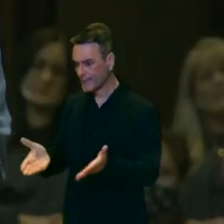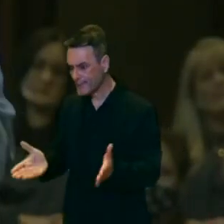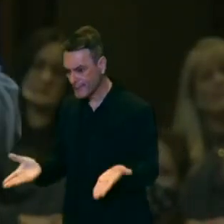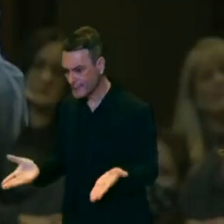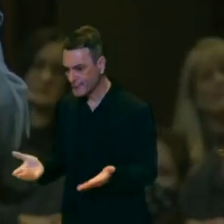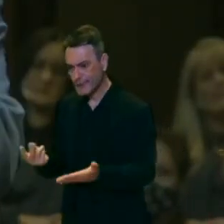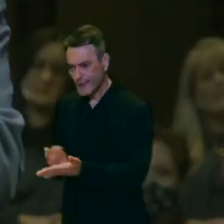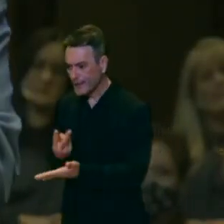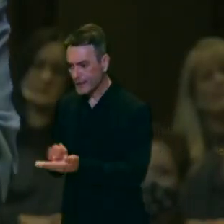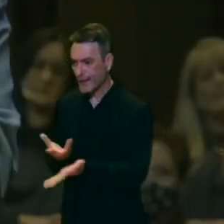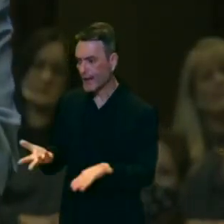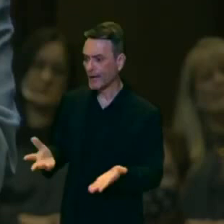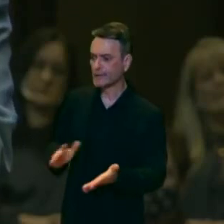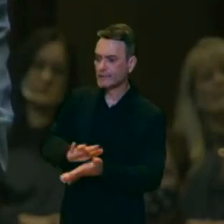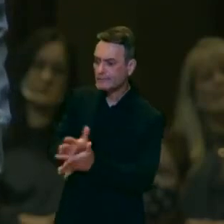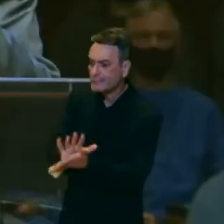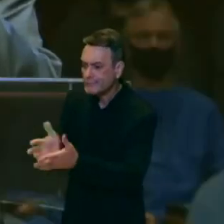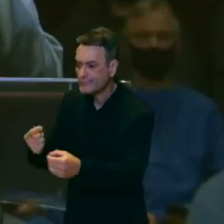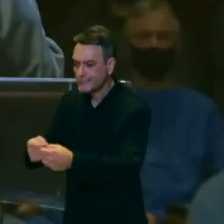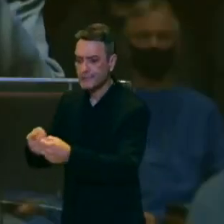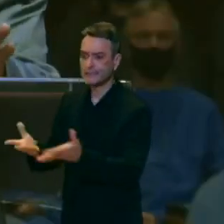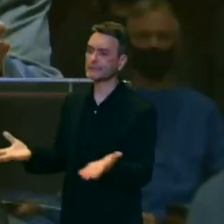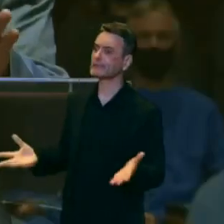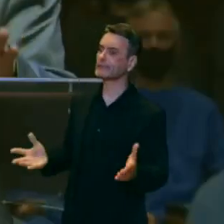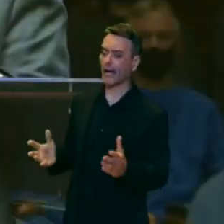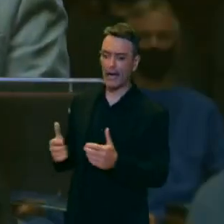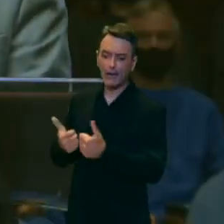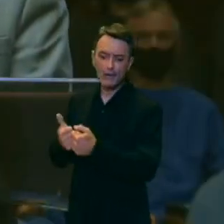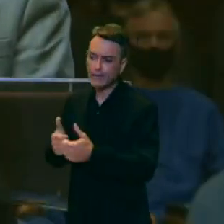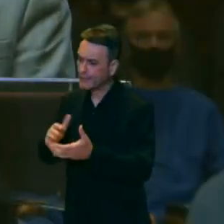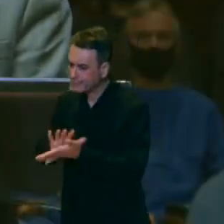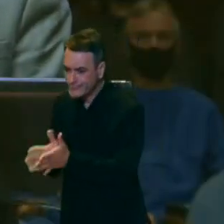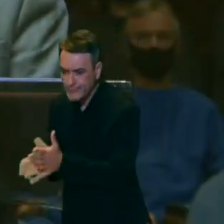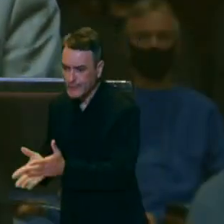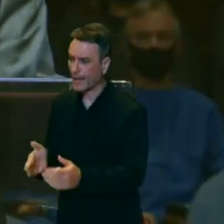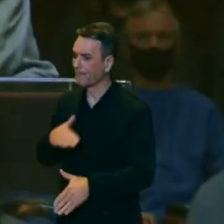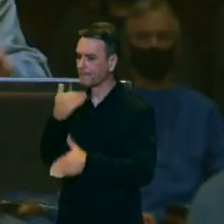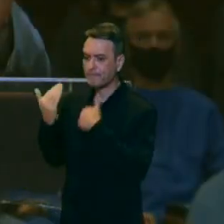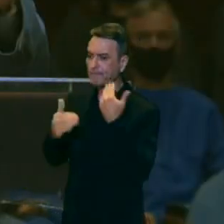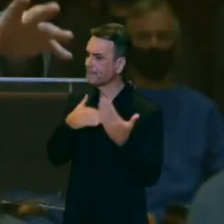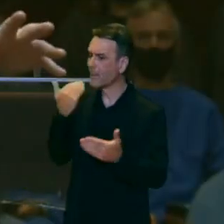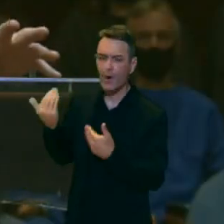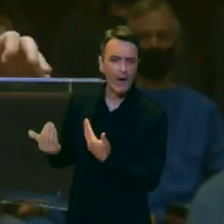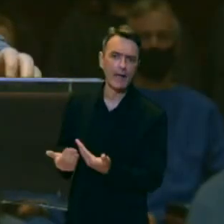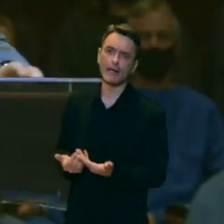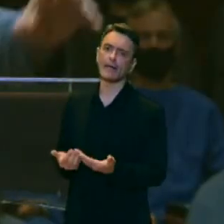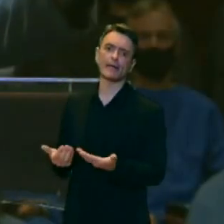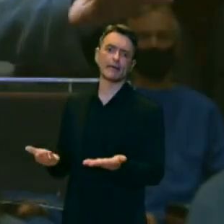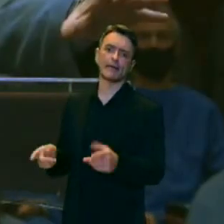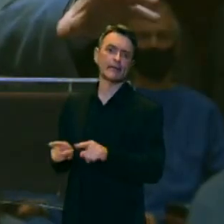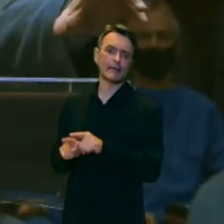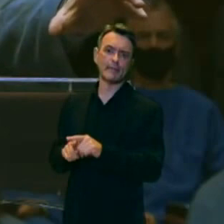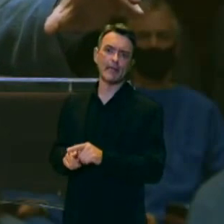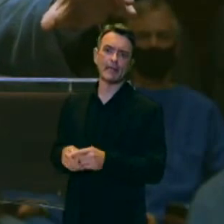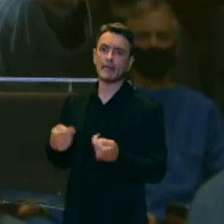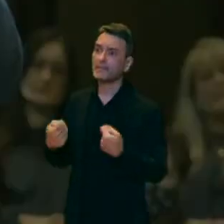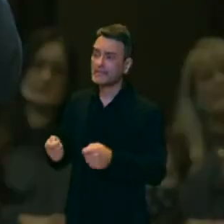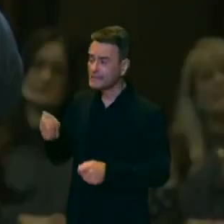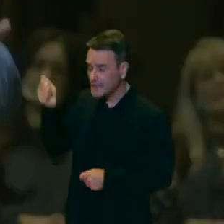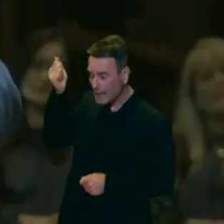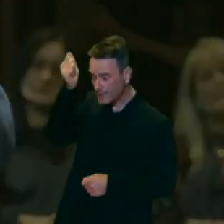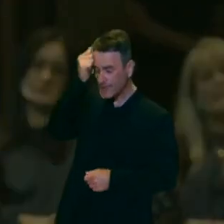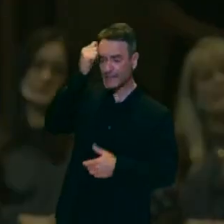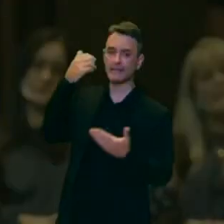destruição da cidade, a destruição do templo e a morte de muita gente. Arrependam-se, vão lá,